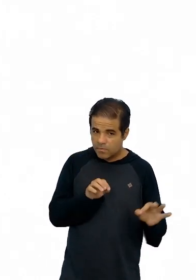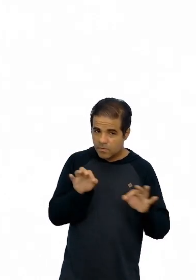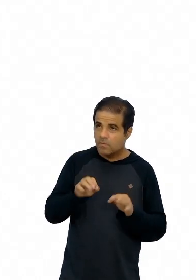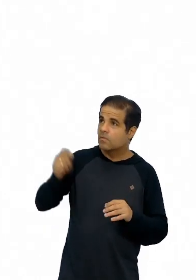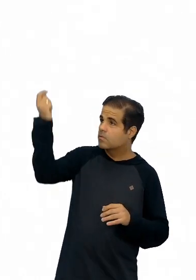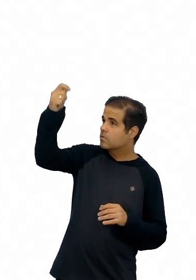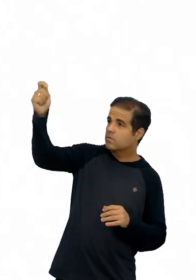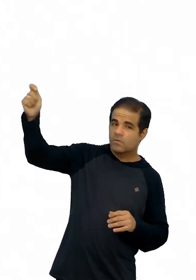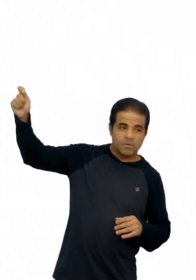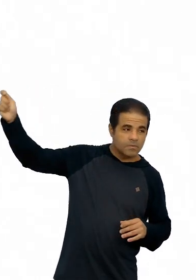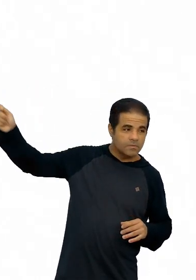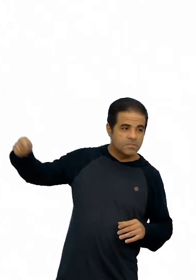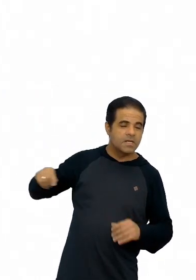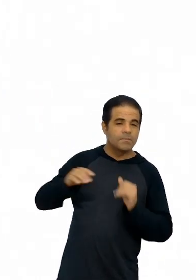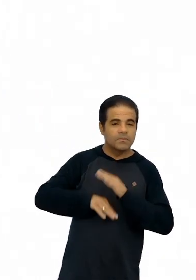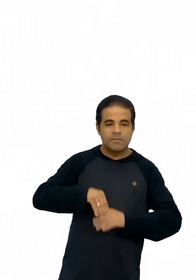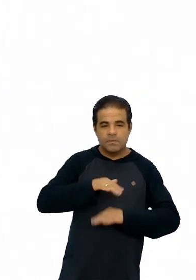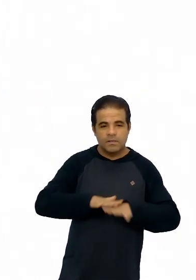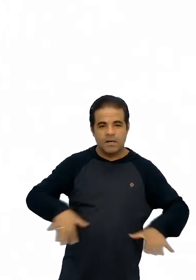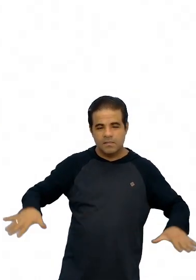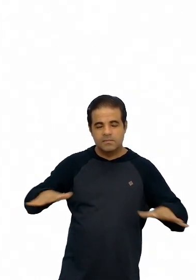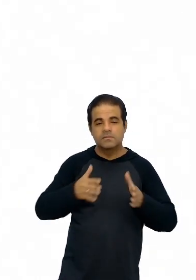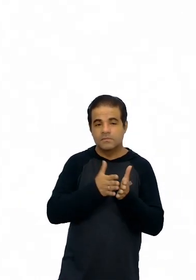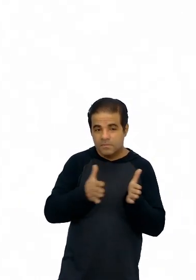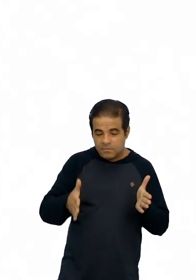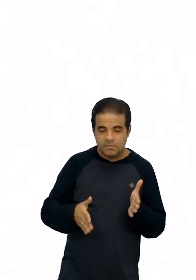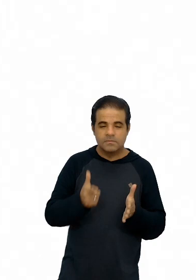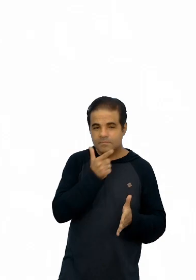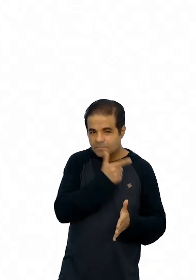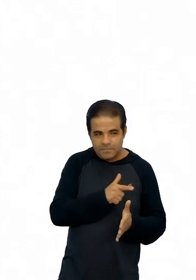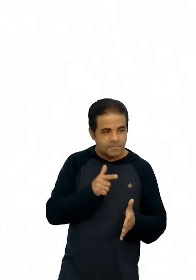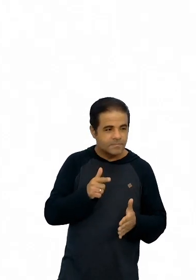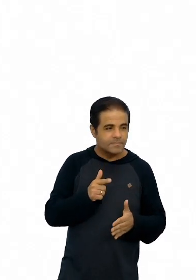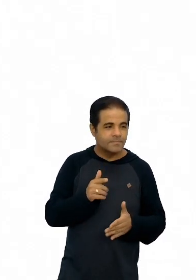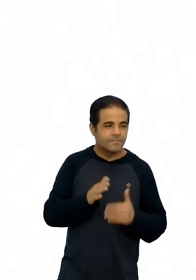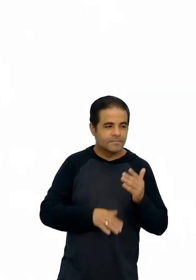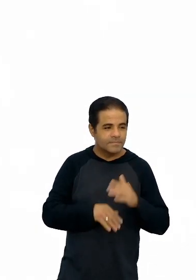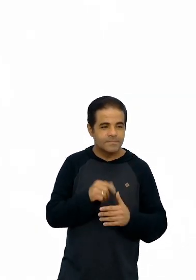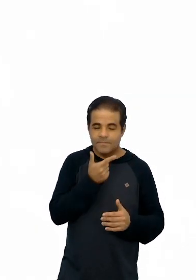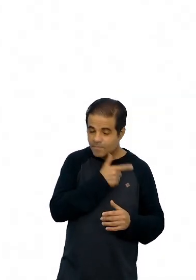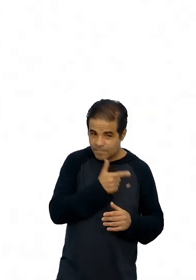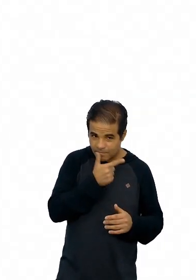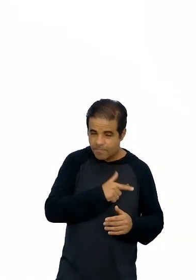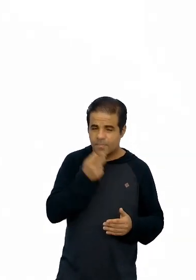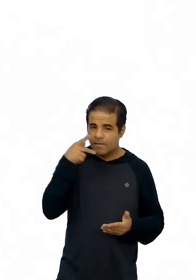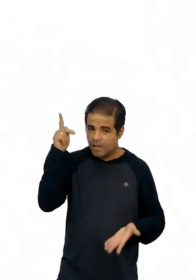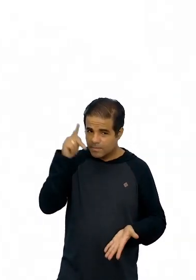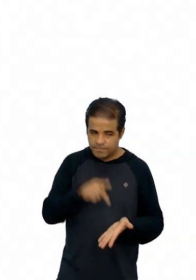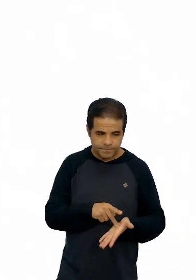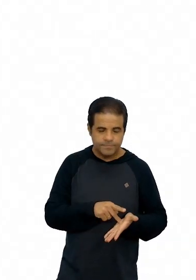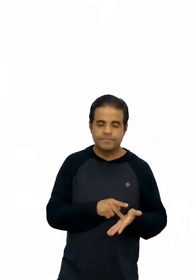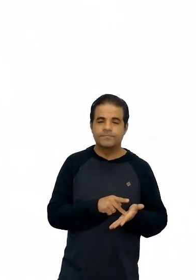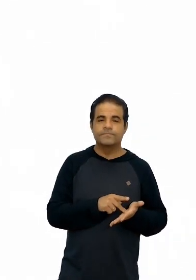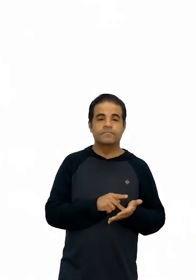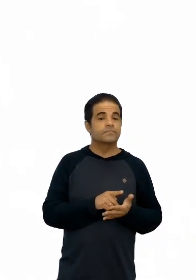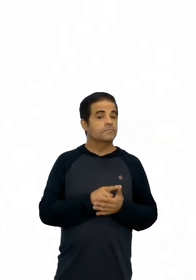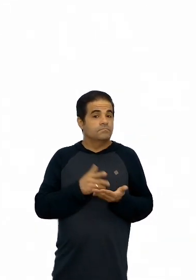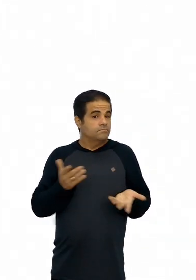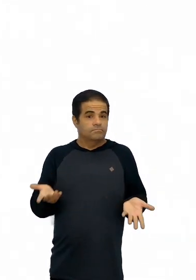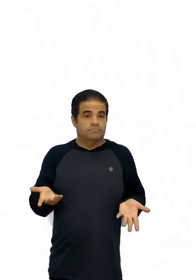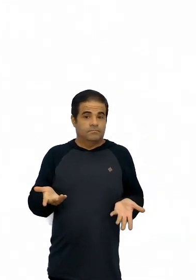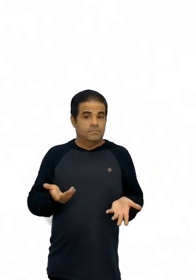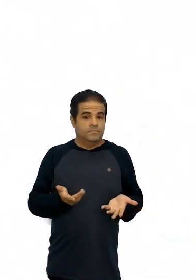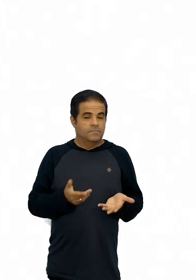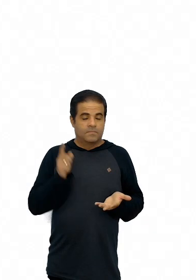na lousa? Porque a gente sabe que tem uns que esperam que a gente realize, né? Que vocês sejam sinceros sobre isso, porque senão